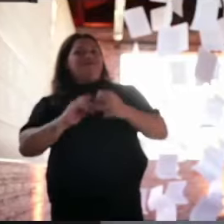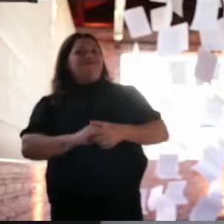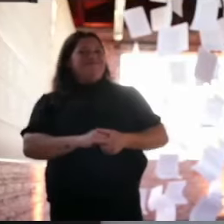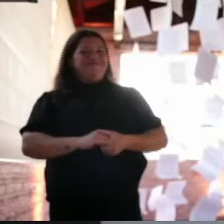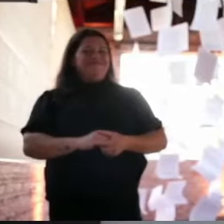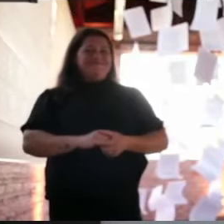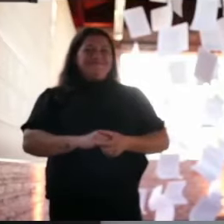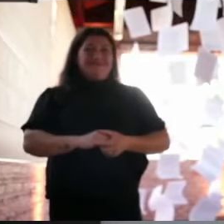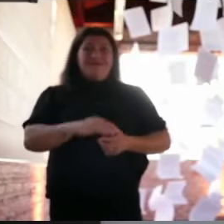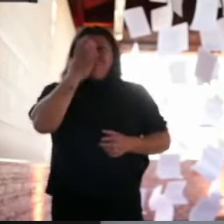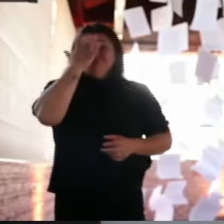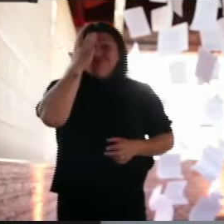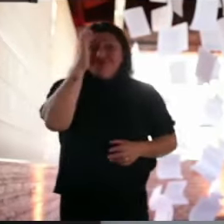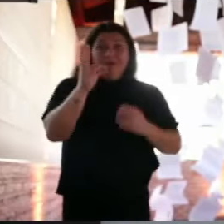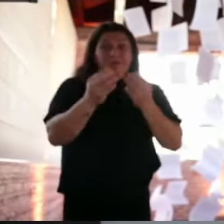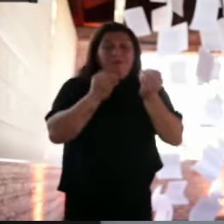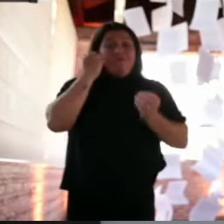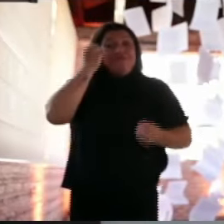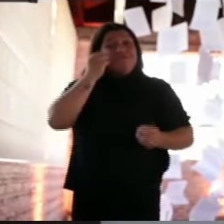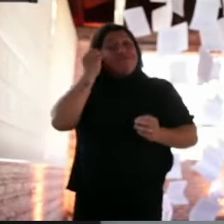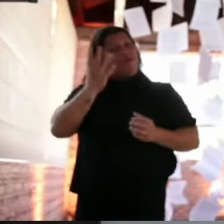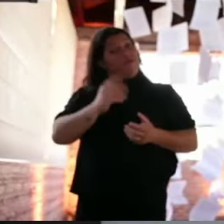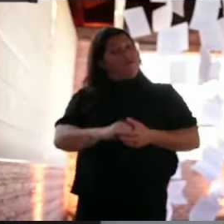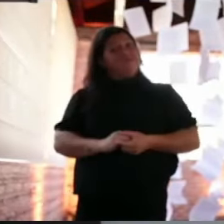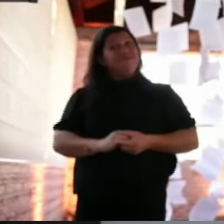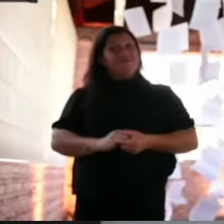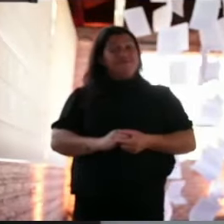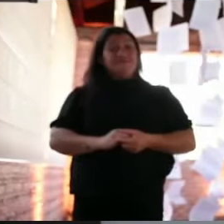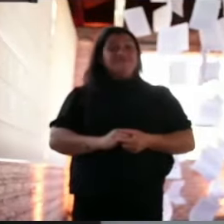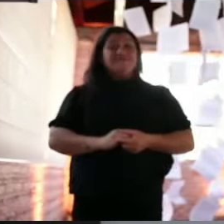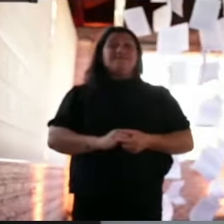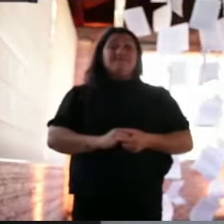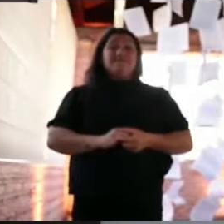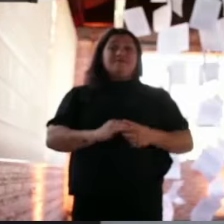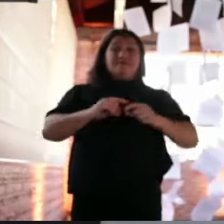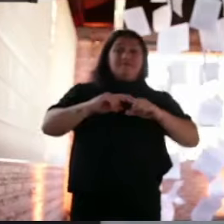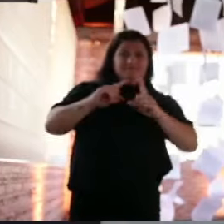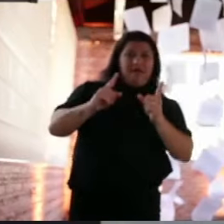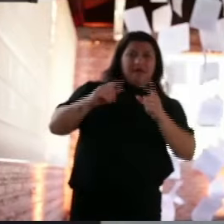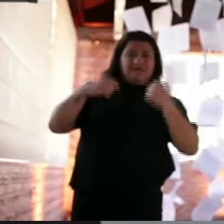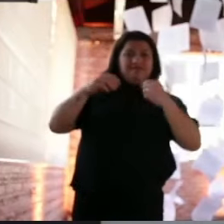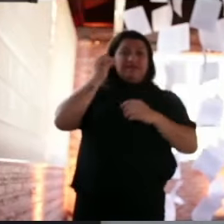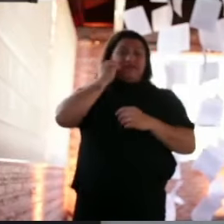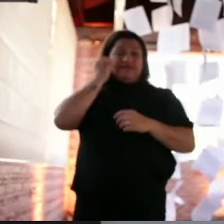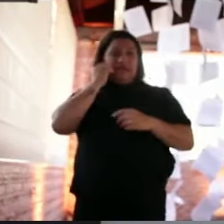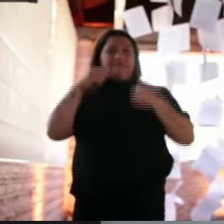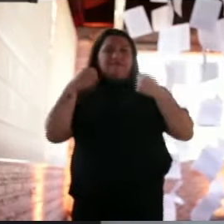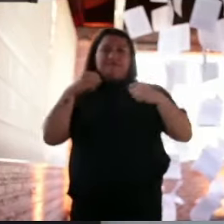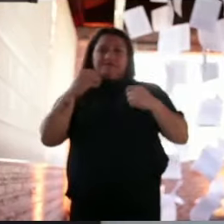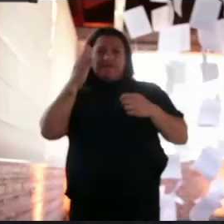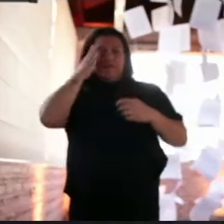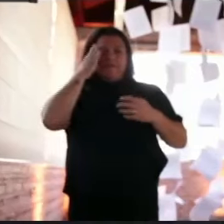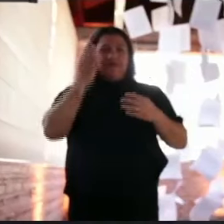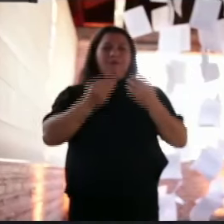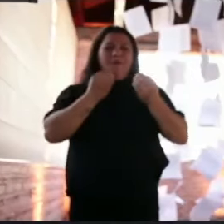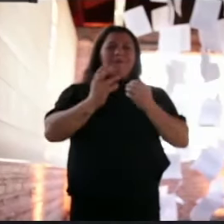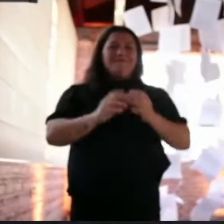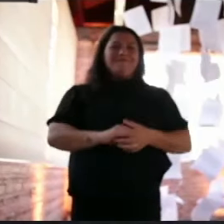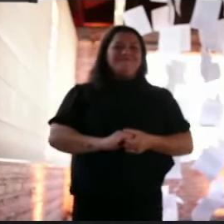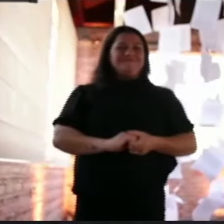não saber como vai ser a experiência embora você saiba a técnica tem que saber se você quiser tentar tem que saber a técnica não é fácil não